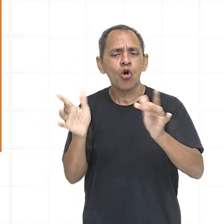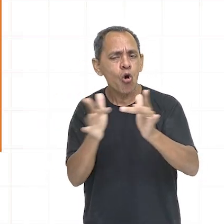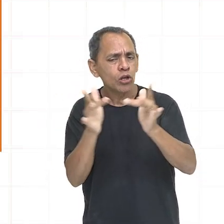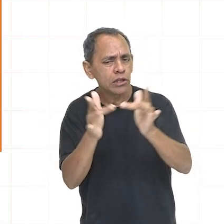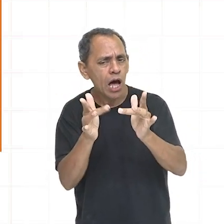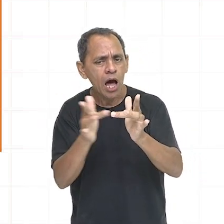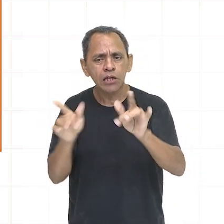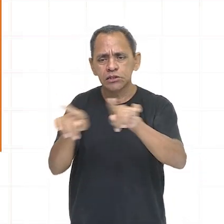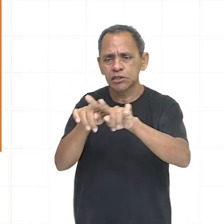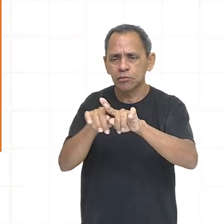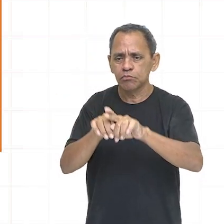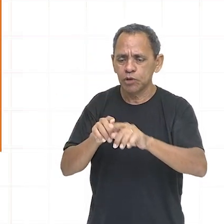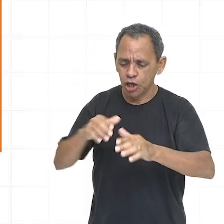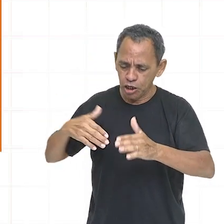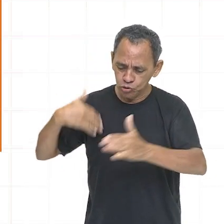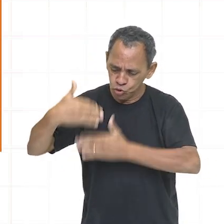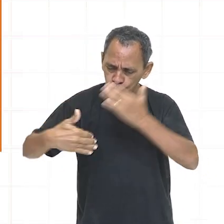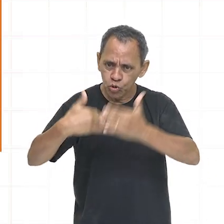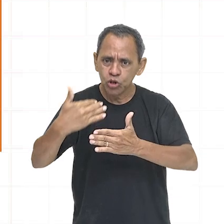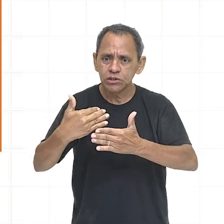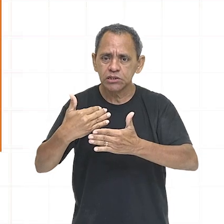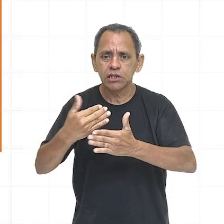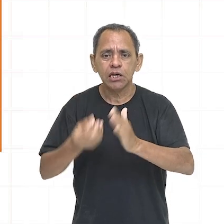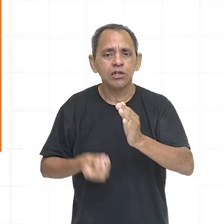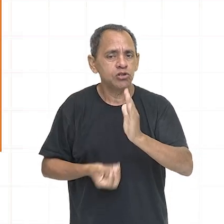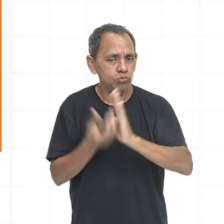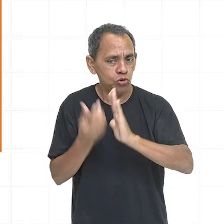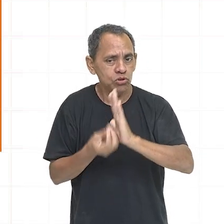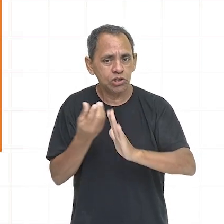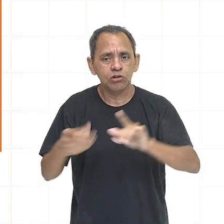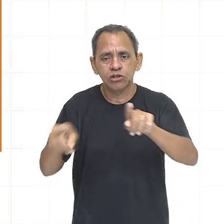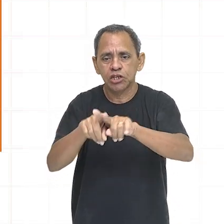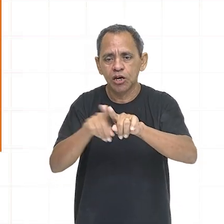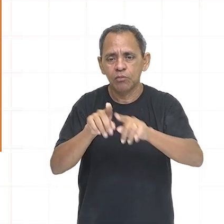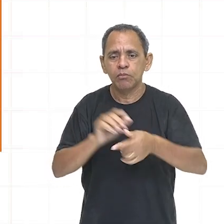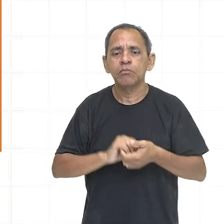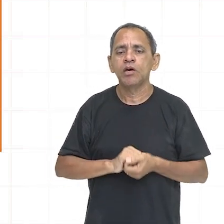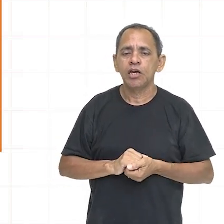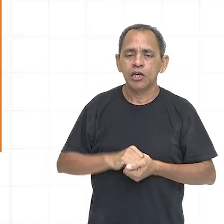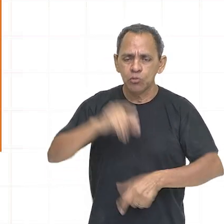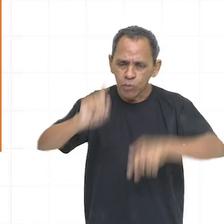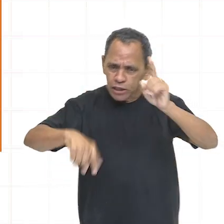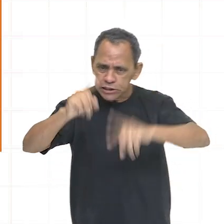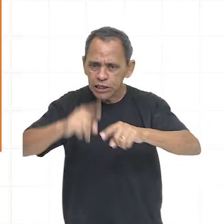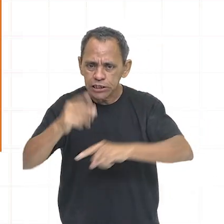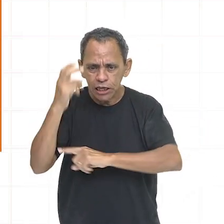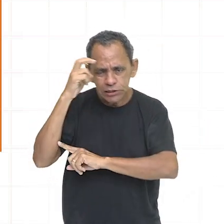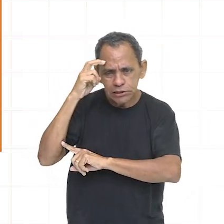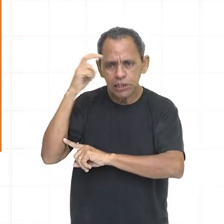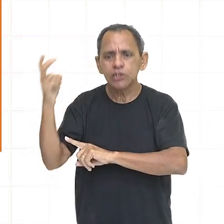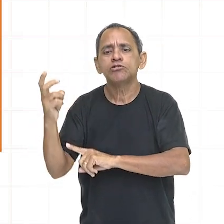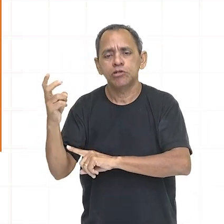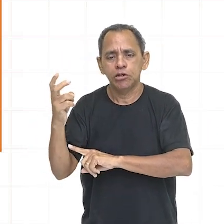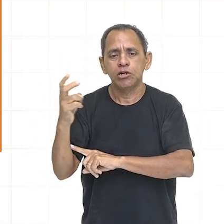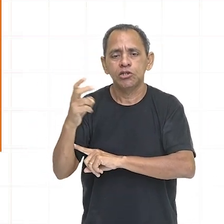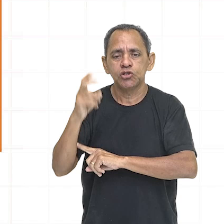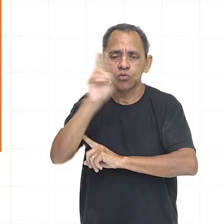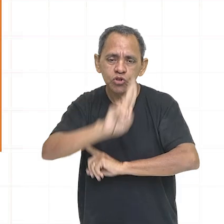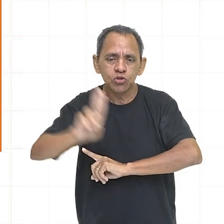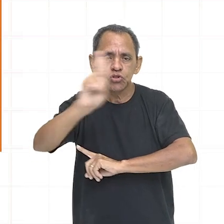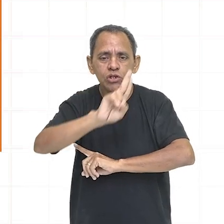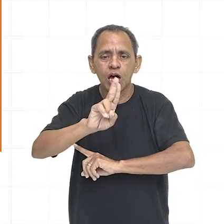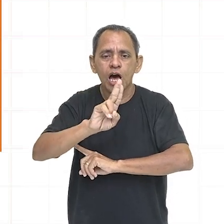de produção, sensores e dispositivos inteligentes eles vão estar sendo usados principalmente